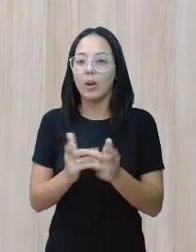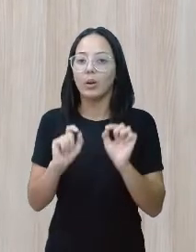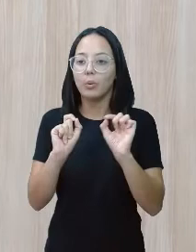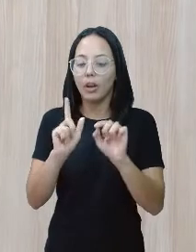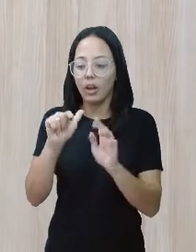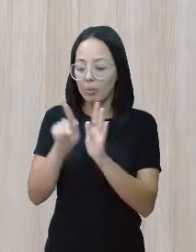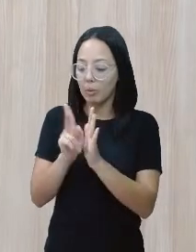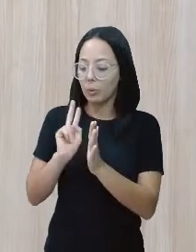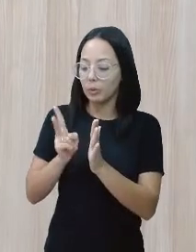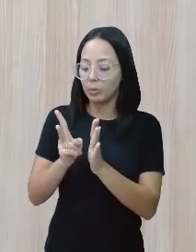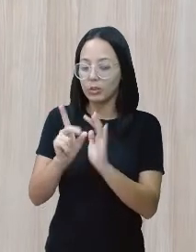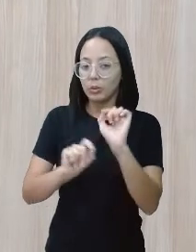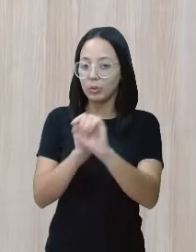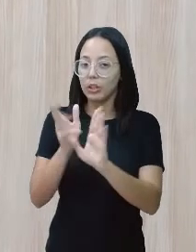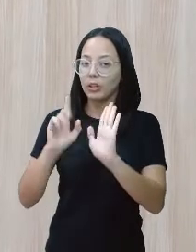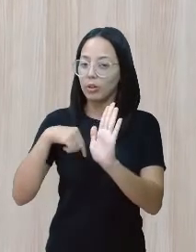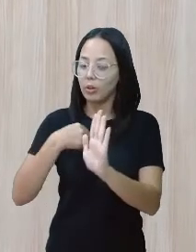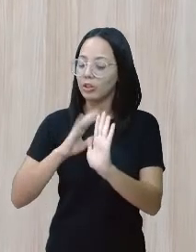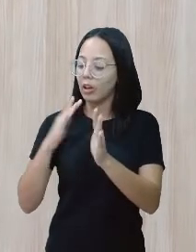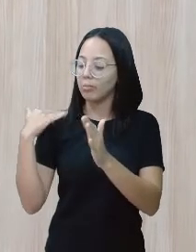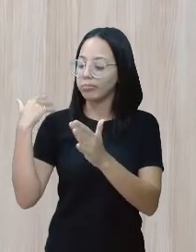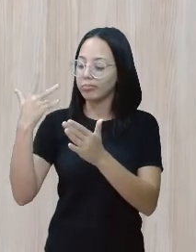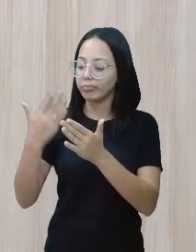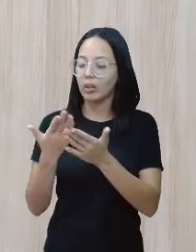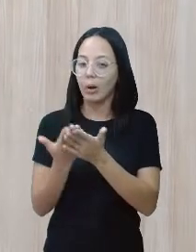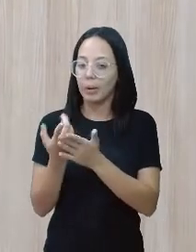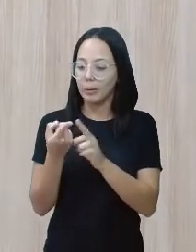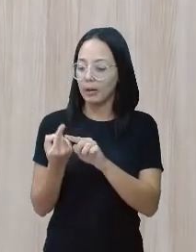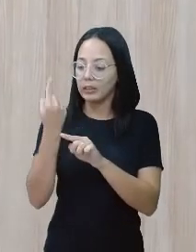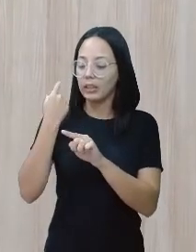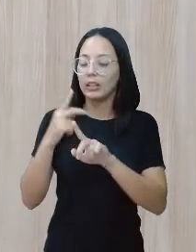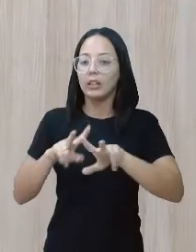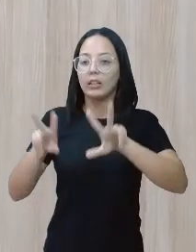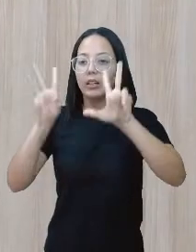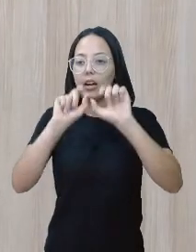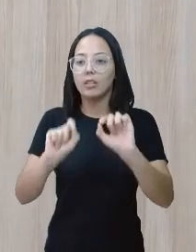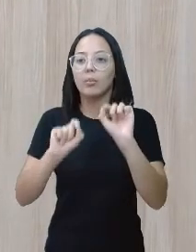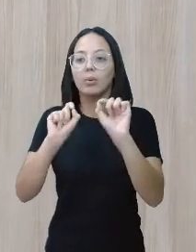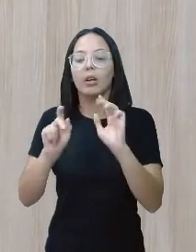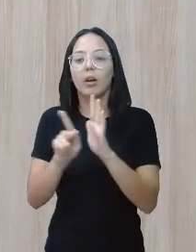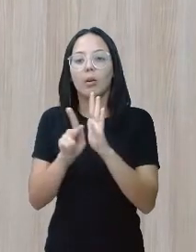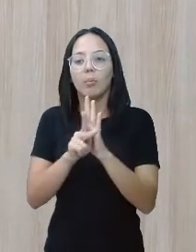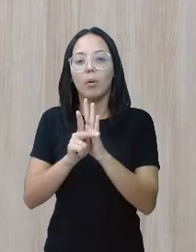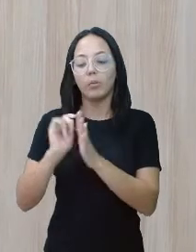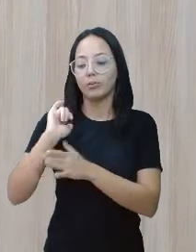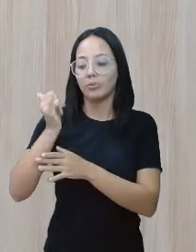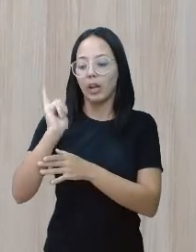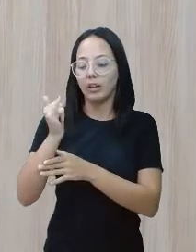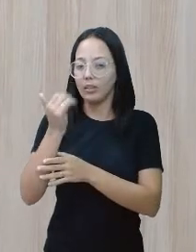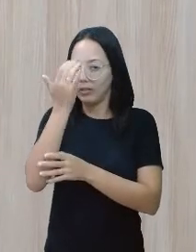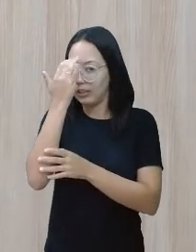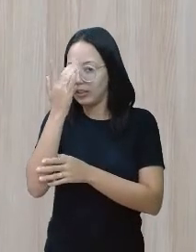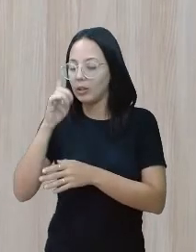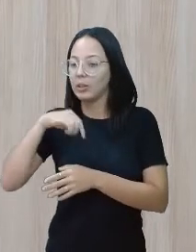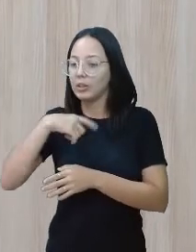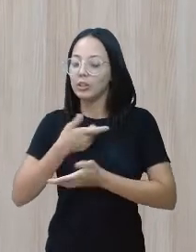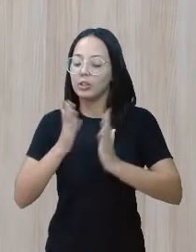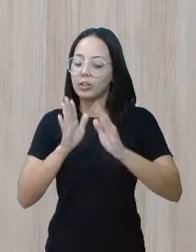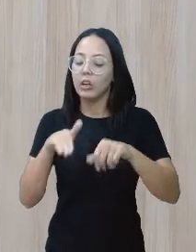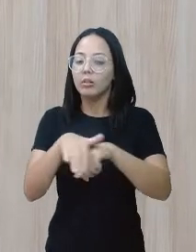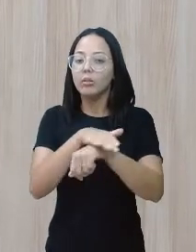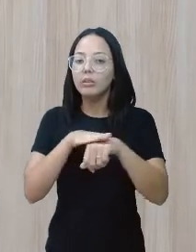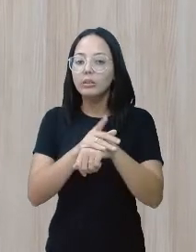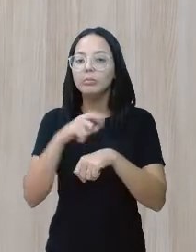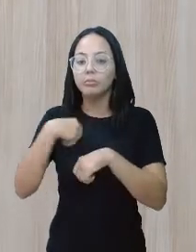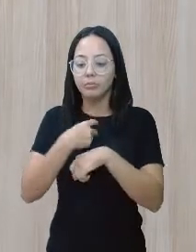é uma continuação do que a gente já vinha conversando nas outras aulas, que é sobre o gênero narrativa, né? A gente vinha conversando e a gente já